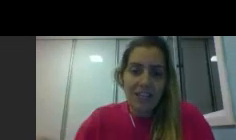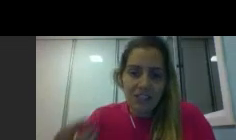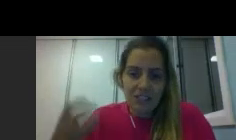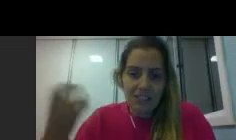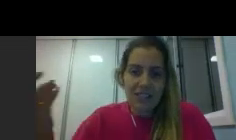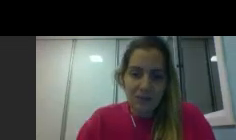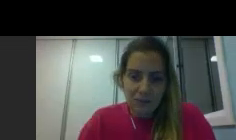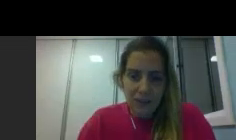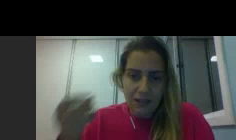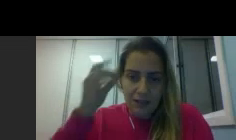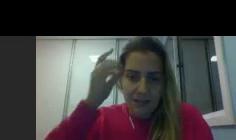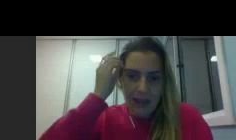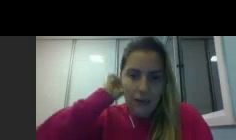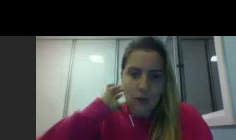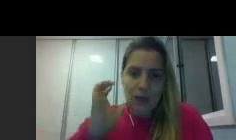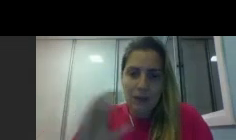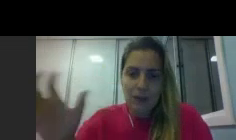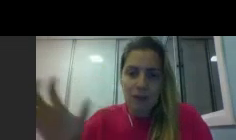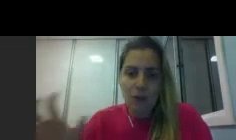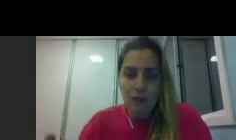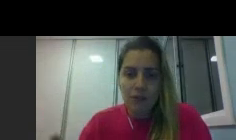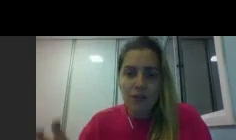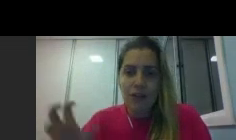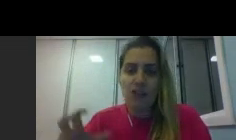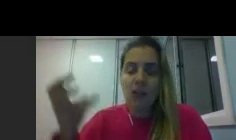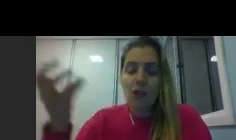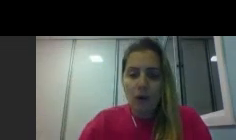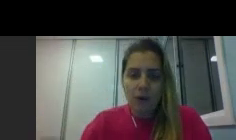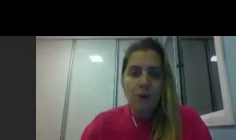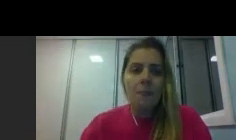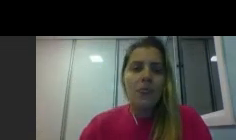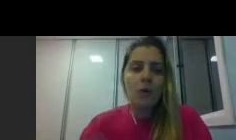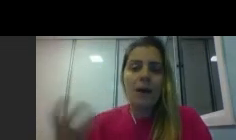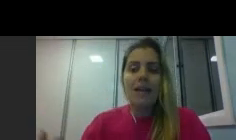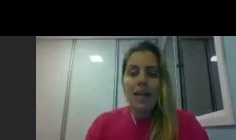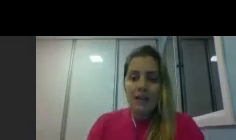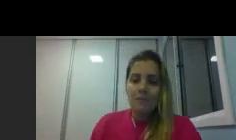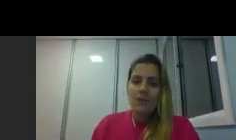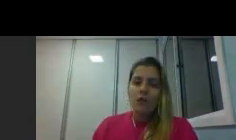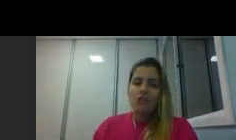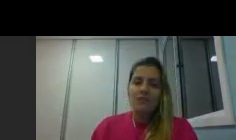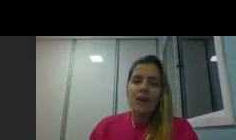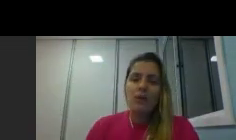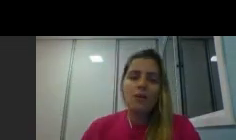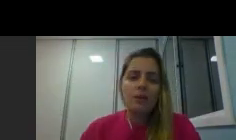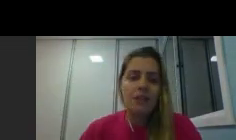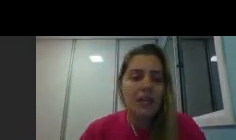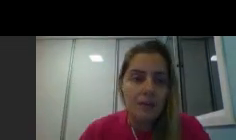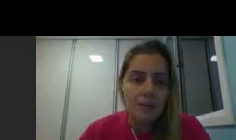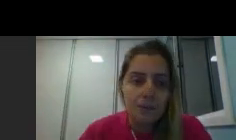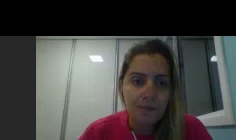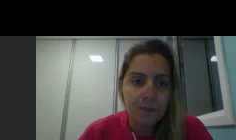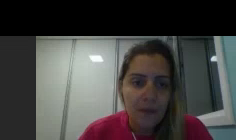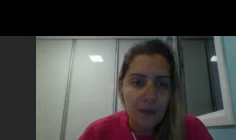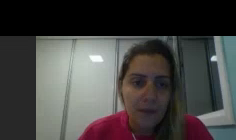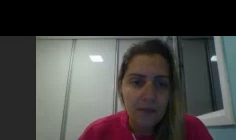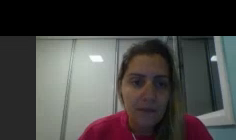com características dessas ervilhas, tá? Ele contabilizou isso e ele chegou numa lei onde ele falou